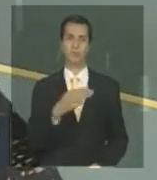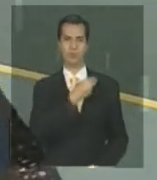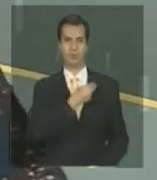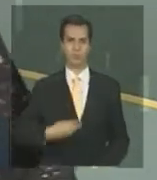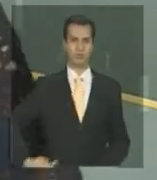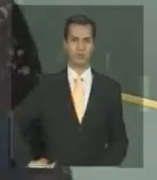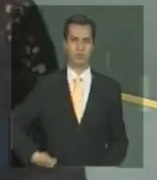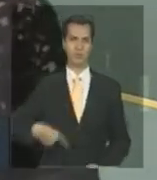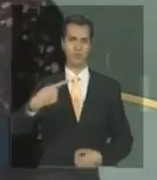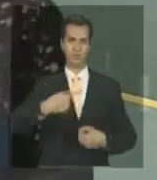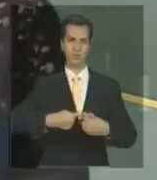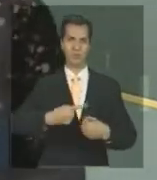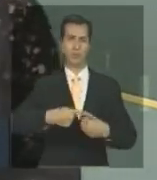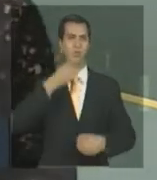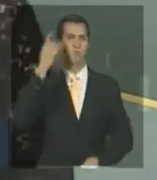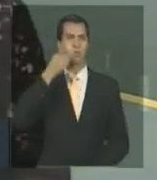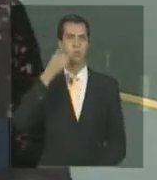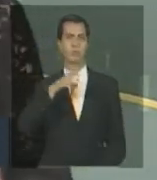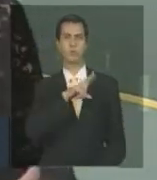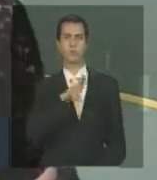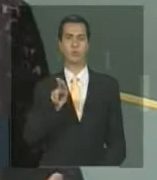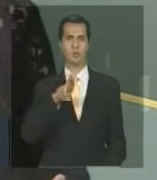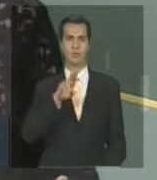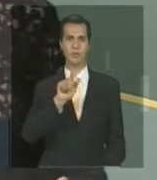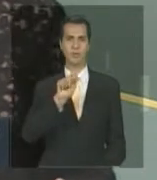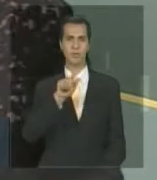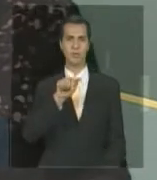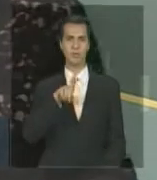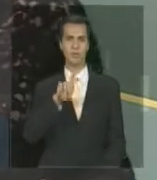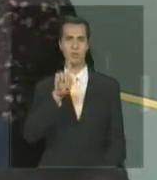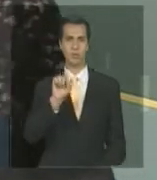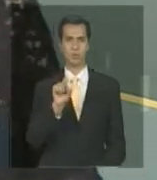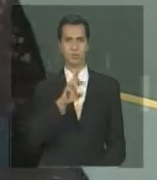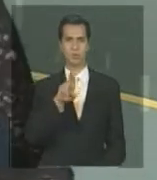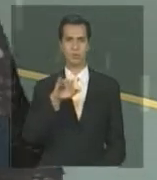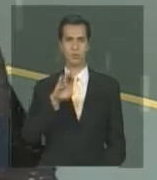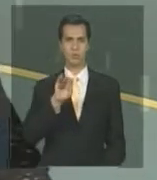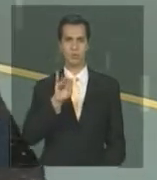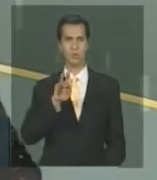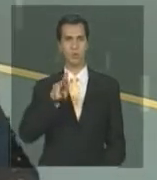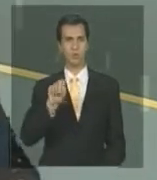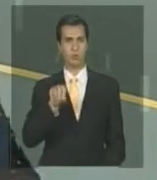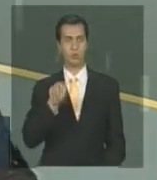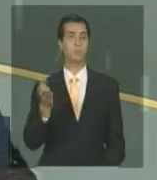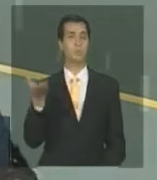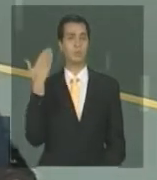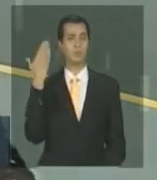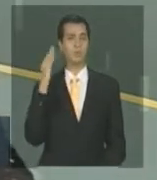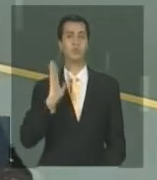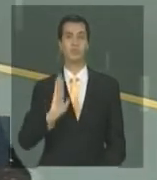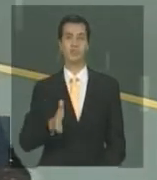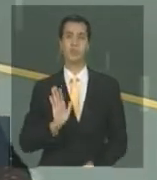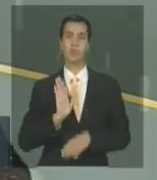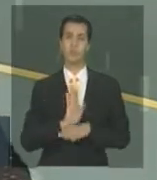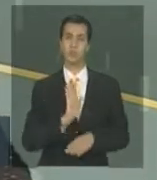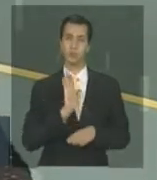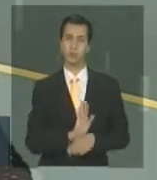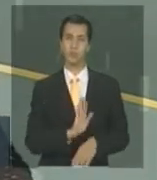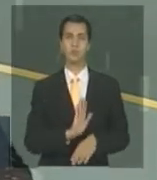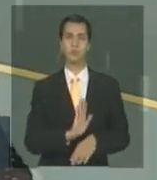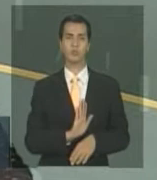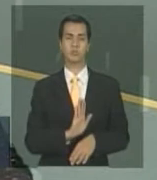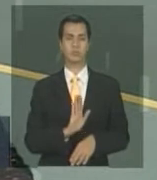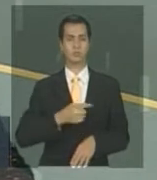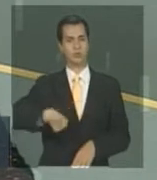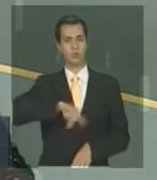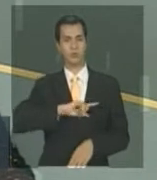das Cidades, o deputado Aguinaldo Ribeiro, que já colaborava com o governo como líder de sua bancada